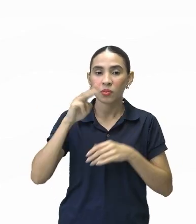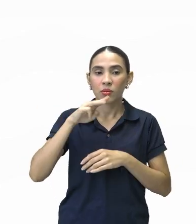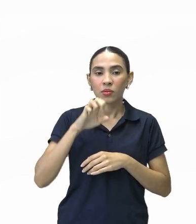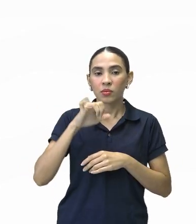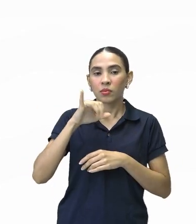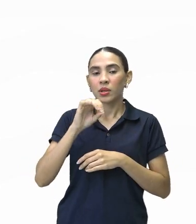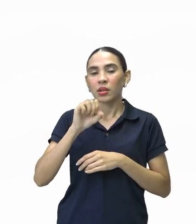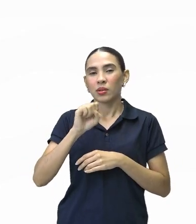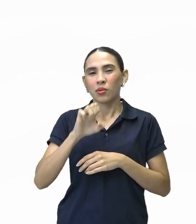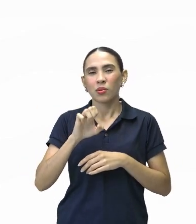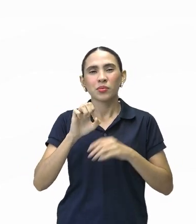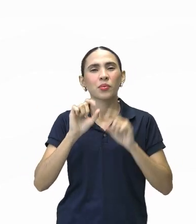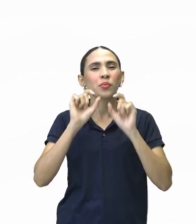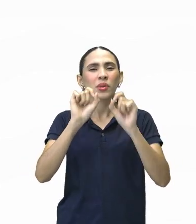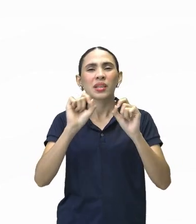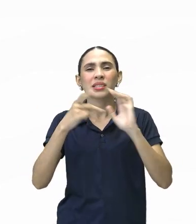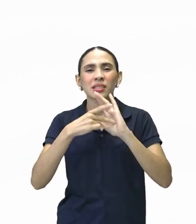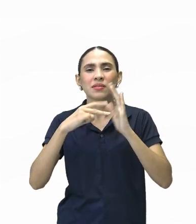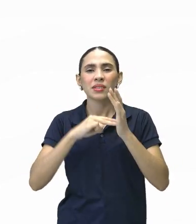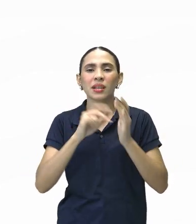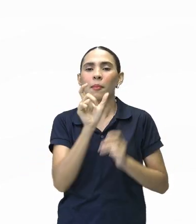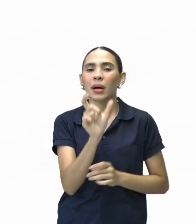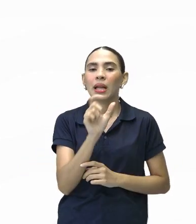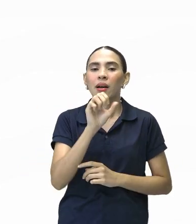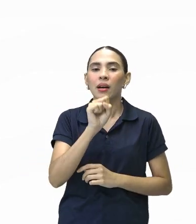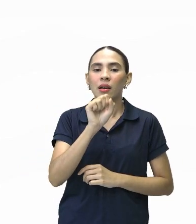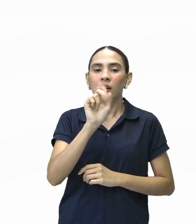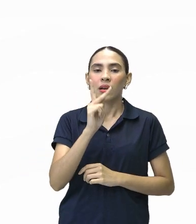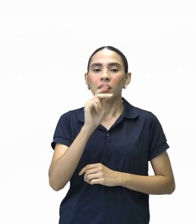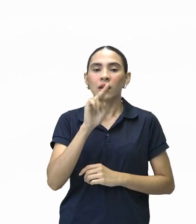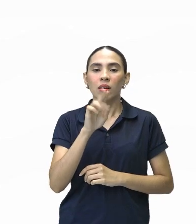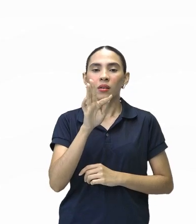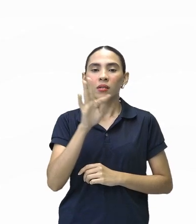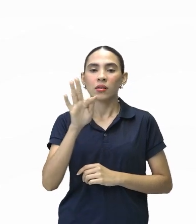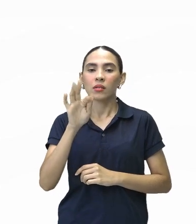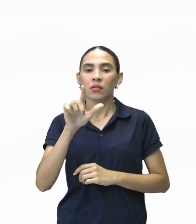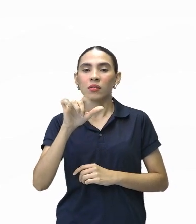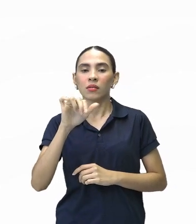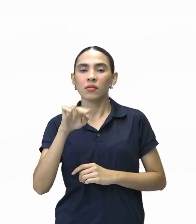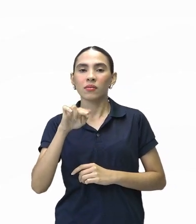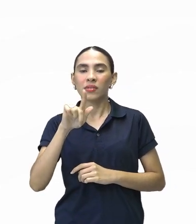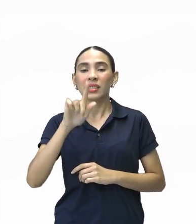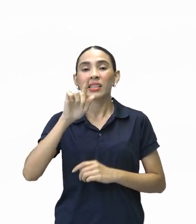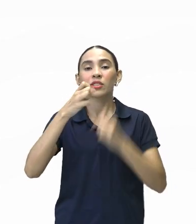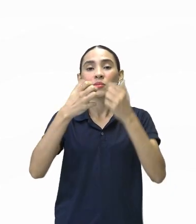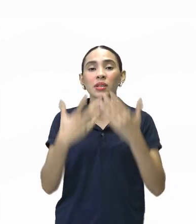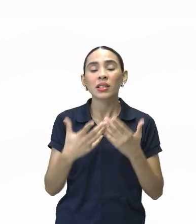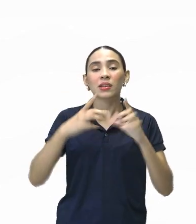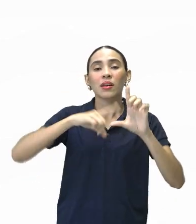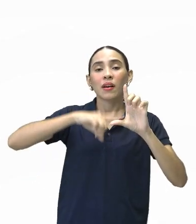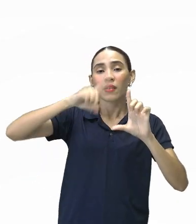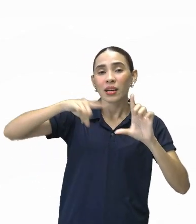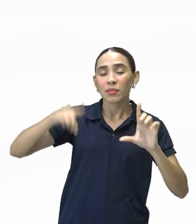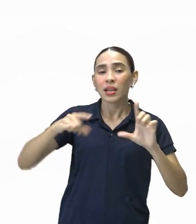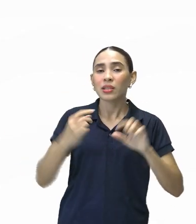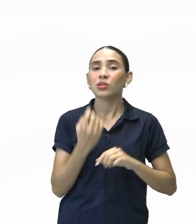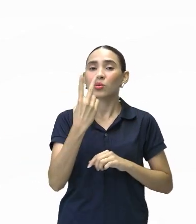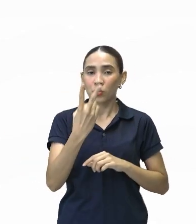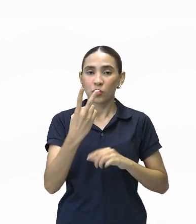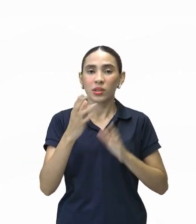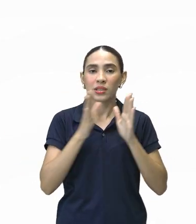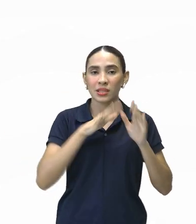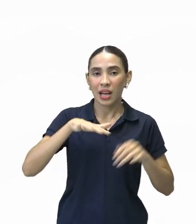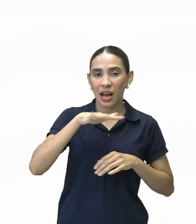é esse termo? Na verdade, ele está explicando a variabilidade em dois momentos.